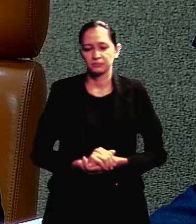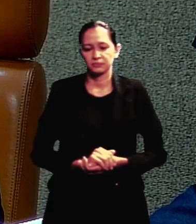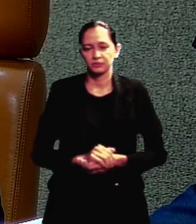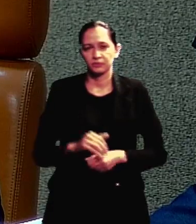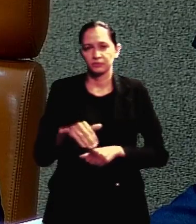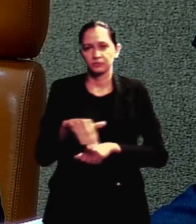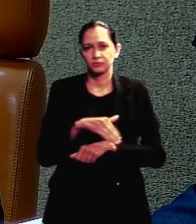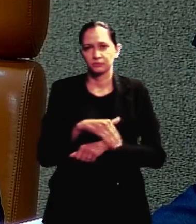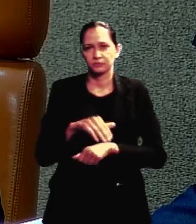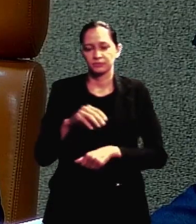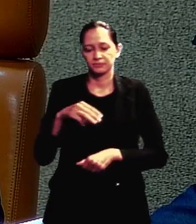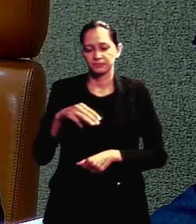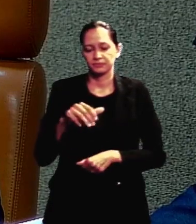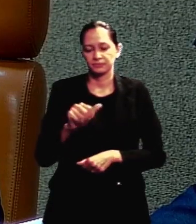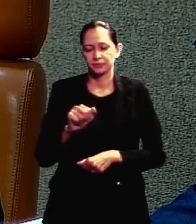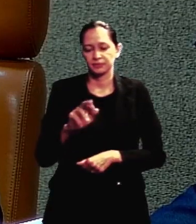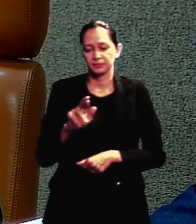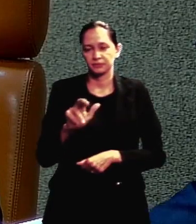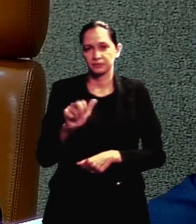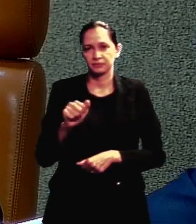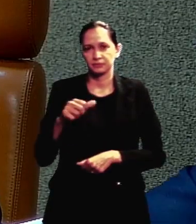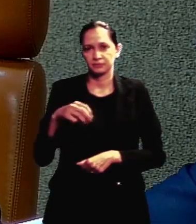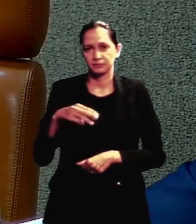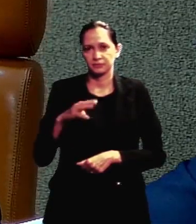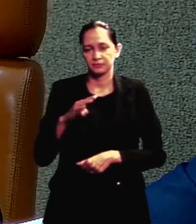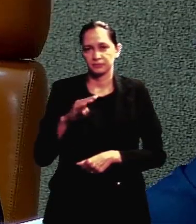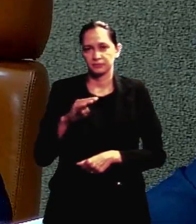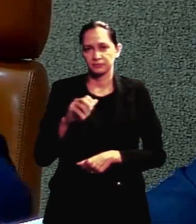Marambaíba, setor Jardim Atlântico, nessa capital.